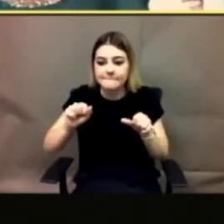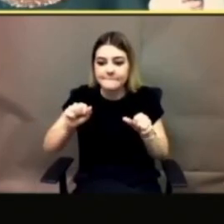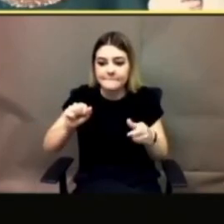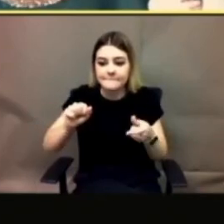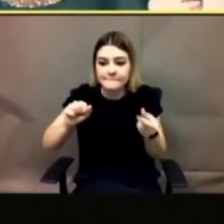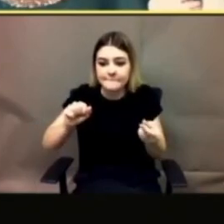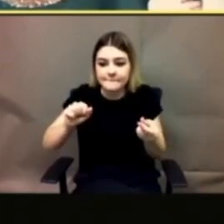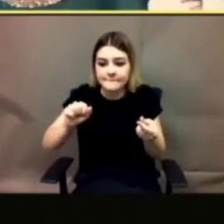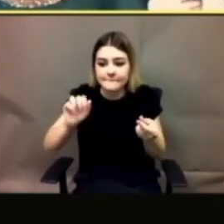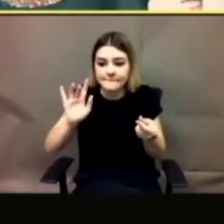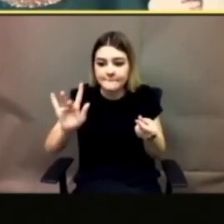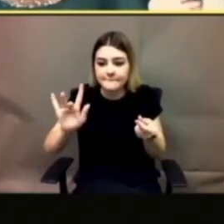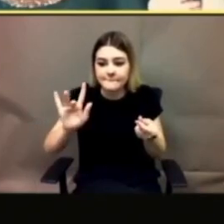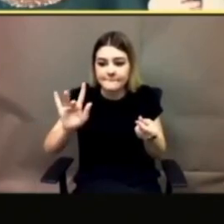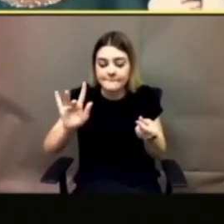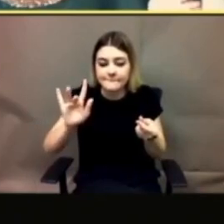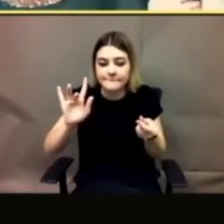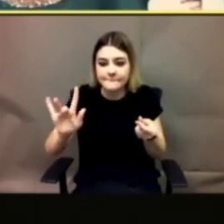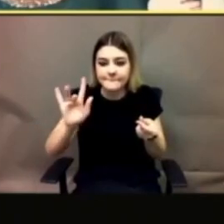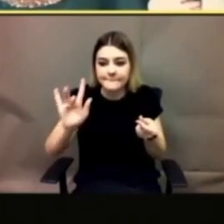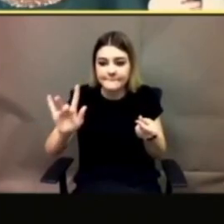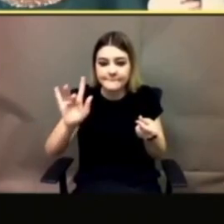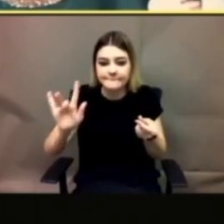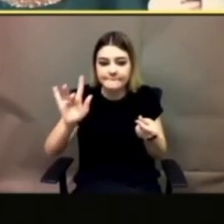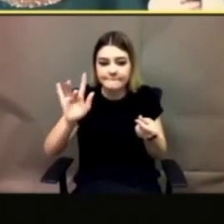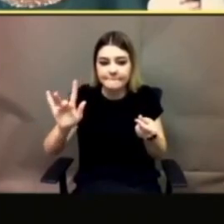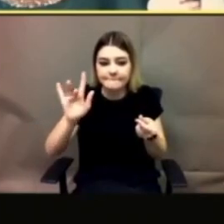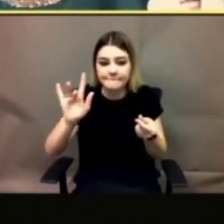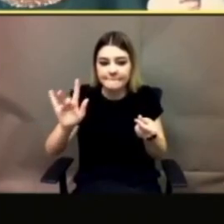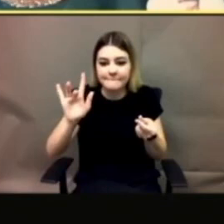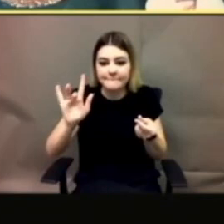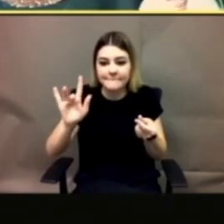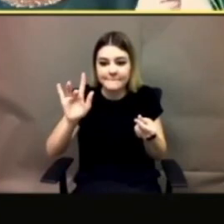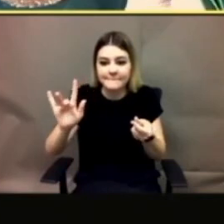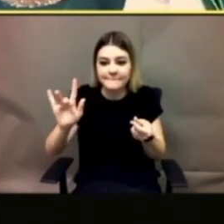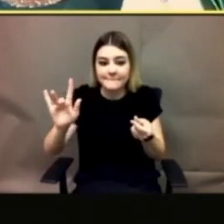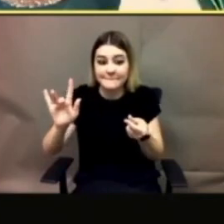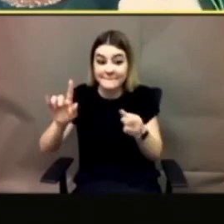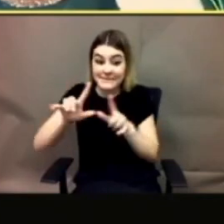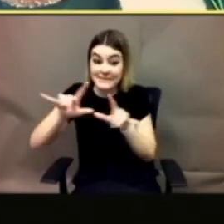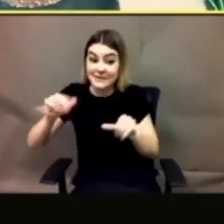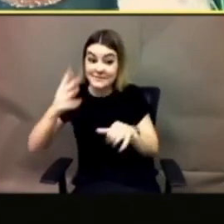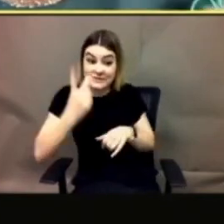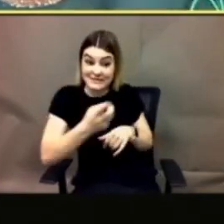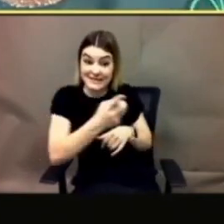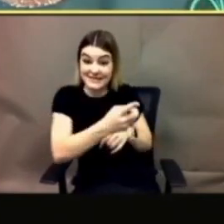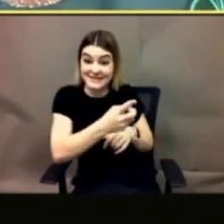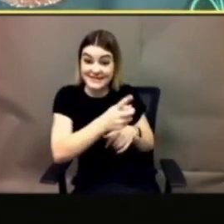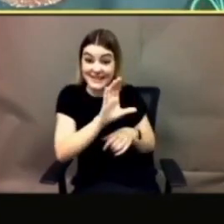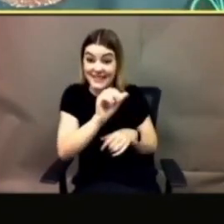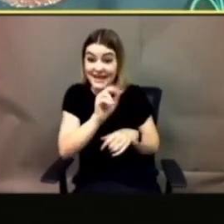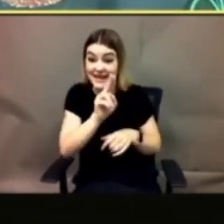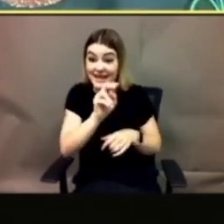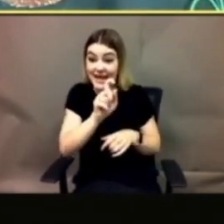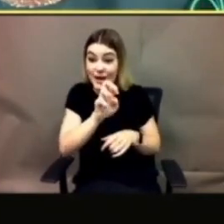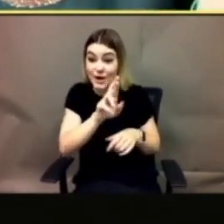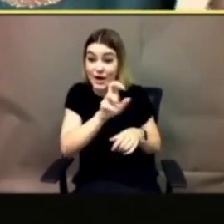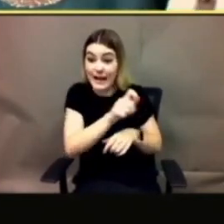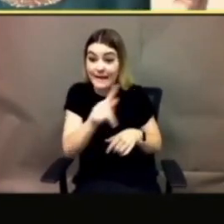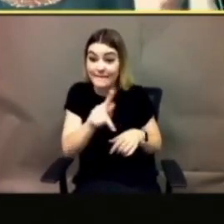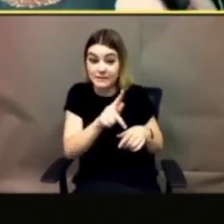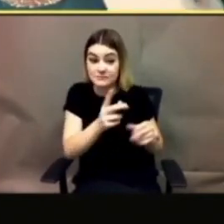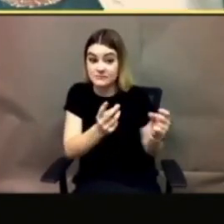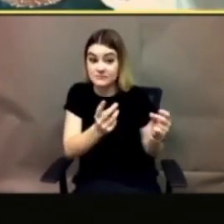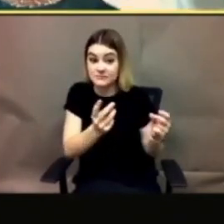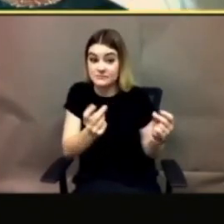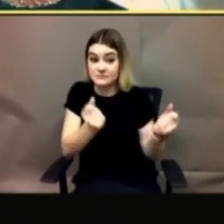Clicar no aplicativo de Counter. E agora vocês estão vendo. Eu estou usando aqui o meu Make Make. Para. Fazer essa transformação. O que mais